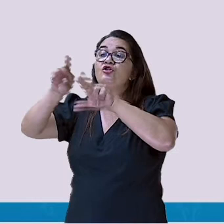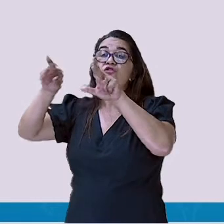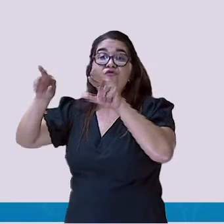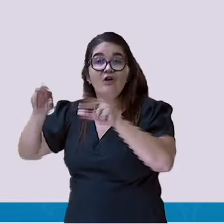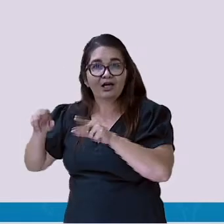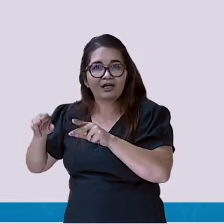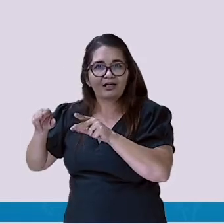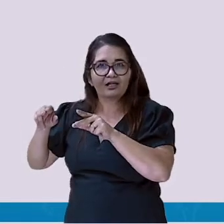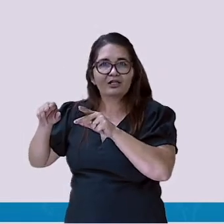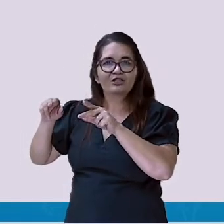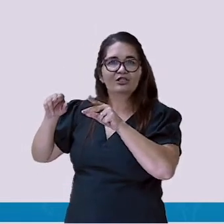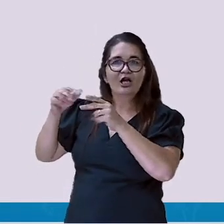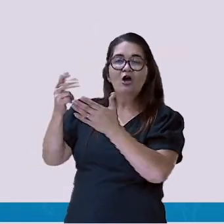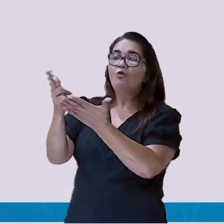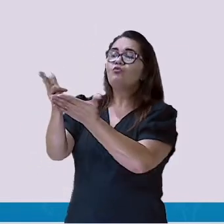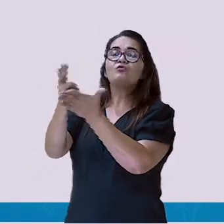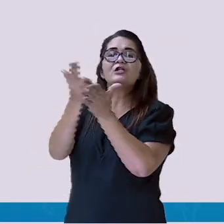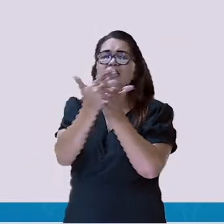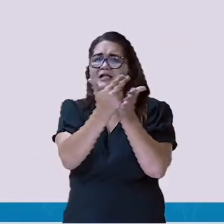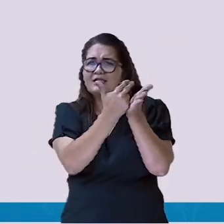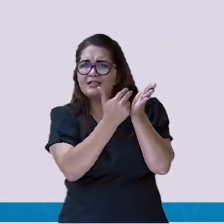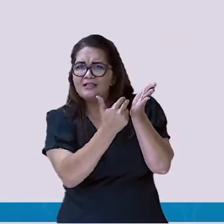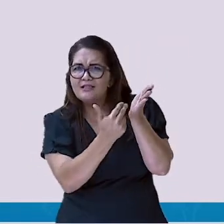formadas por, aí fala, né,